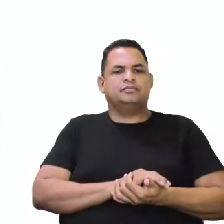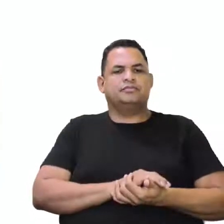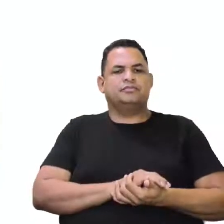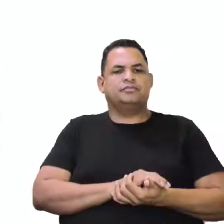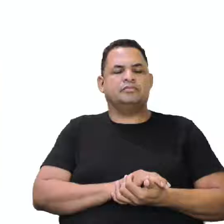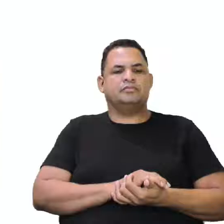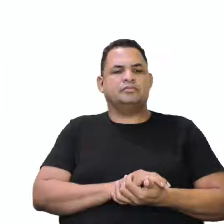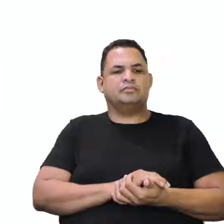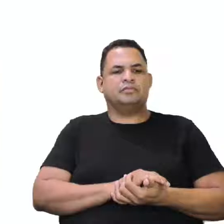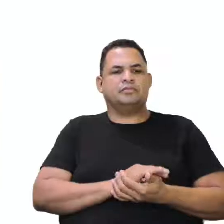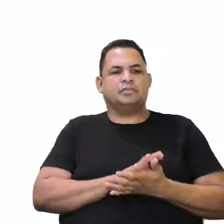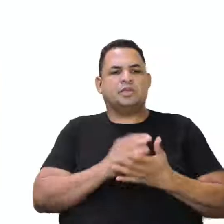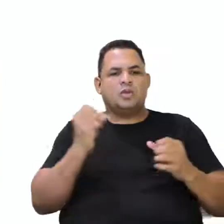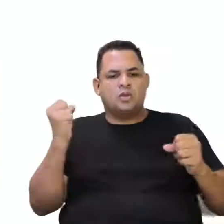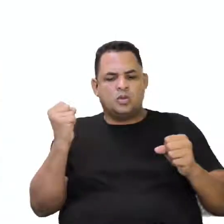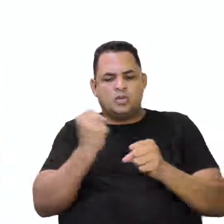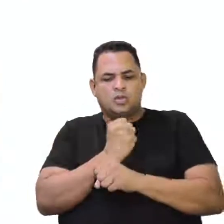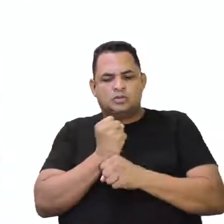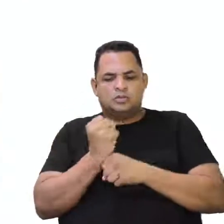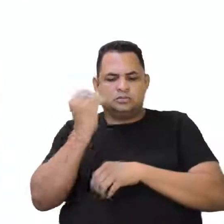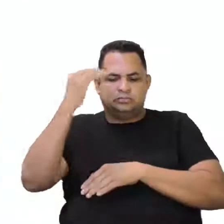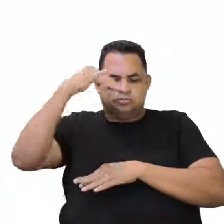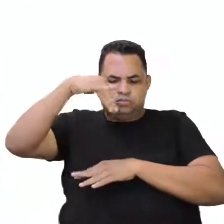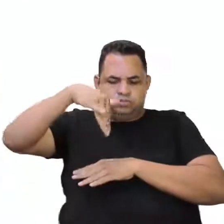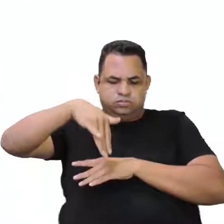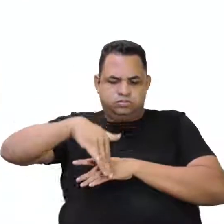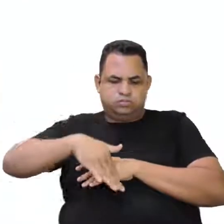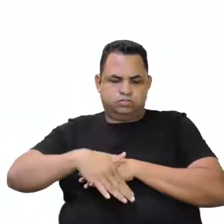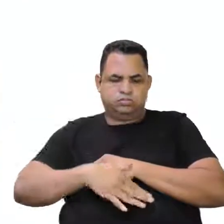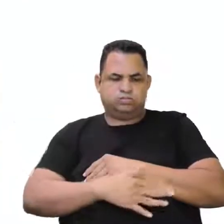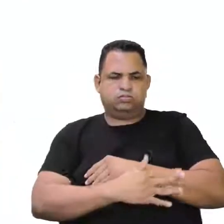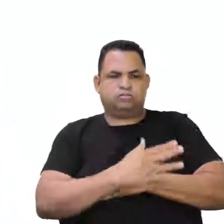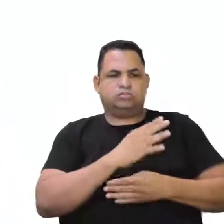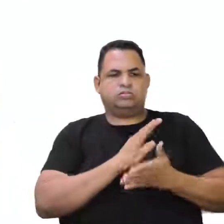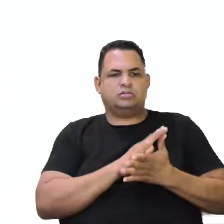né? Criação de hidrelétricas,